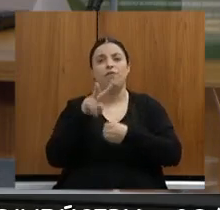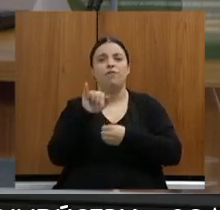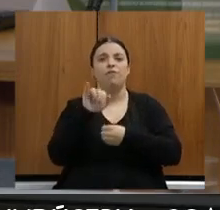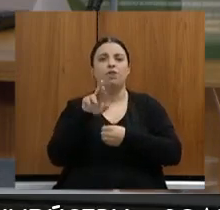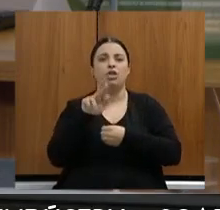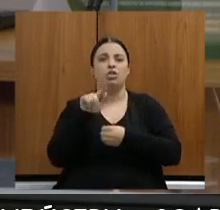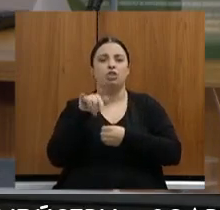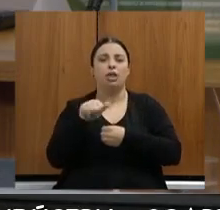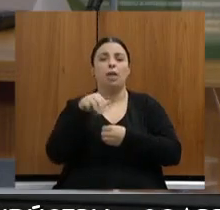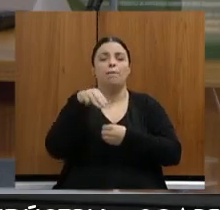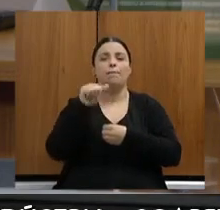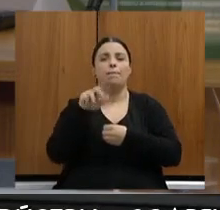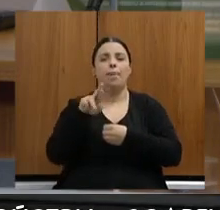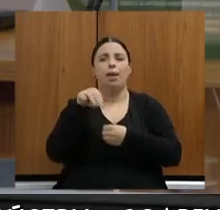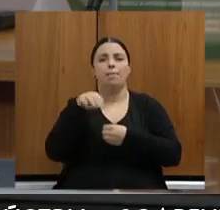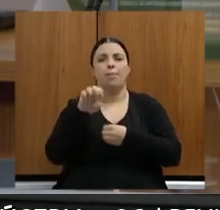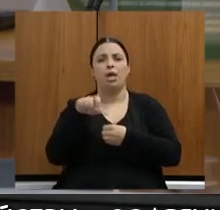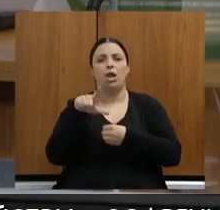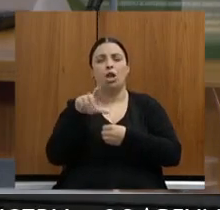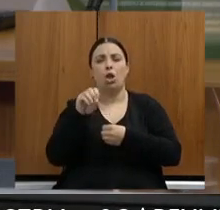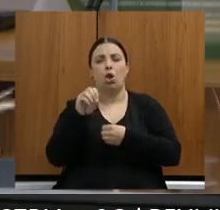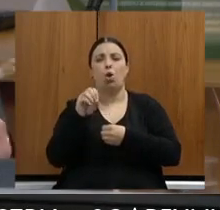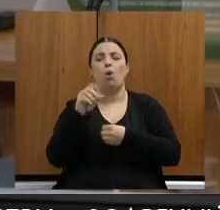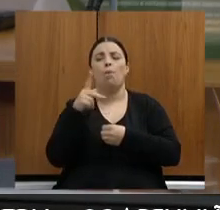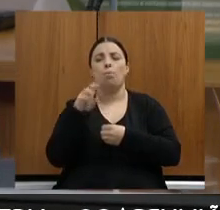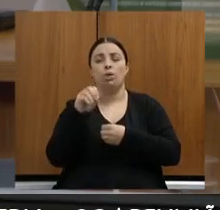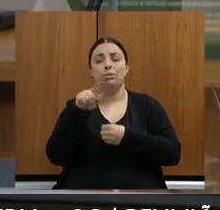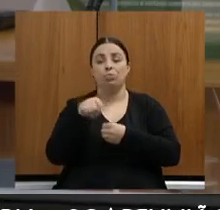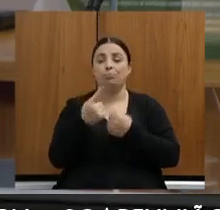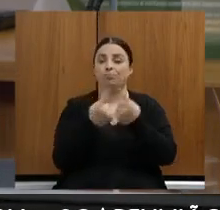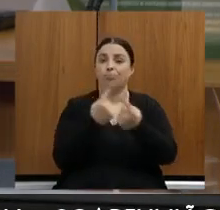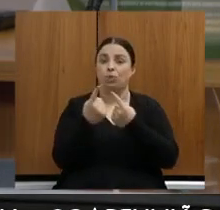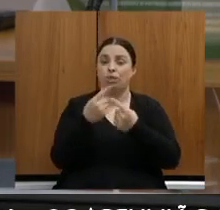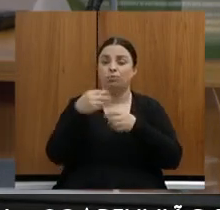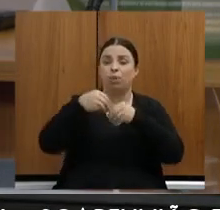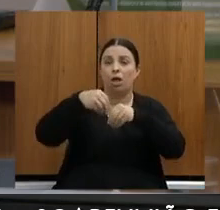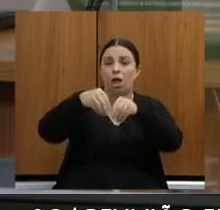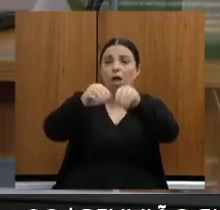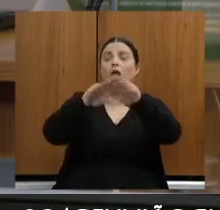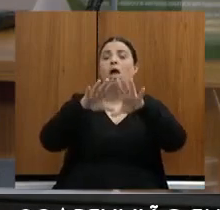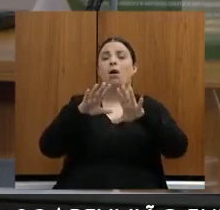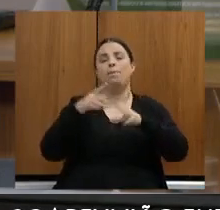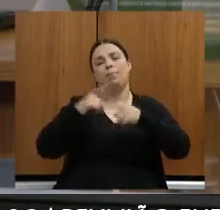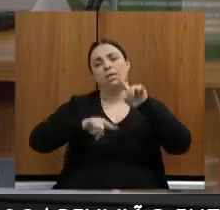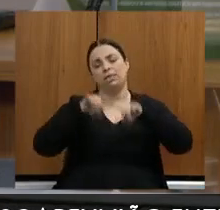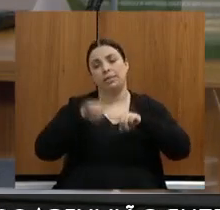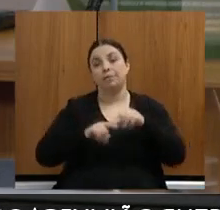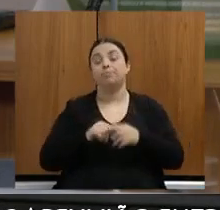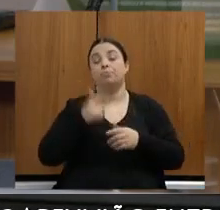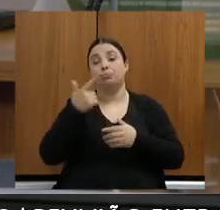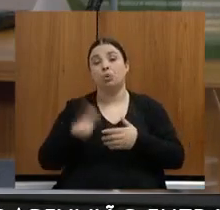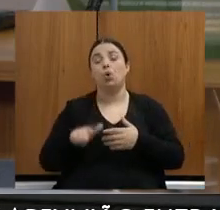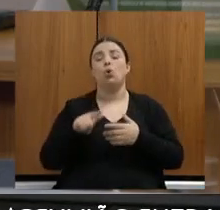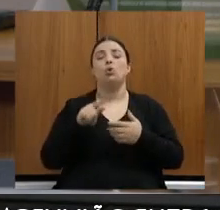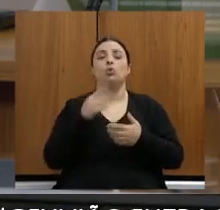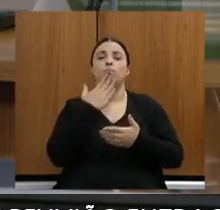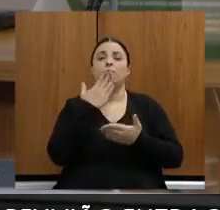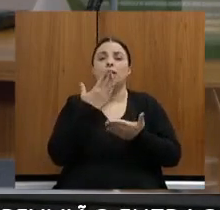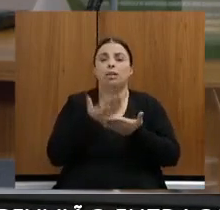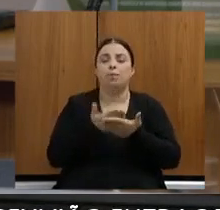importância para o escoamento da produção agrícola da região requerimento 10989